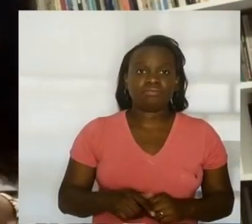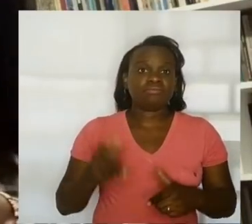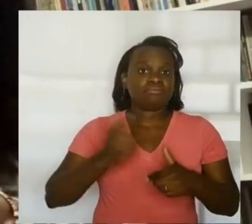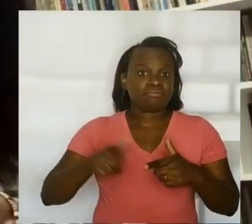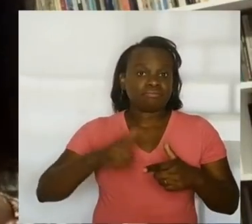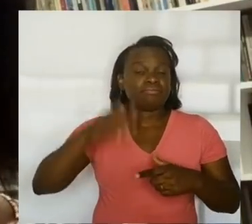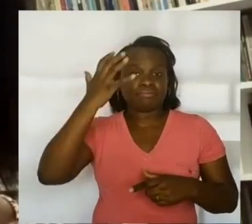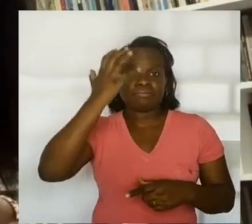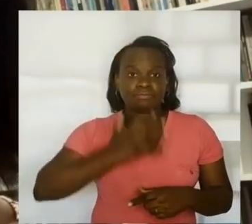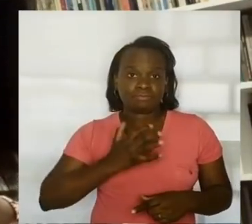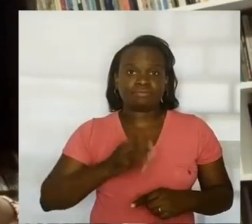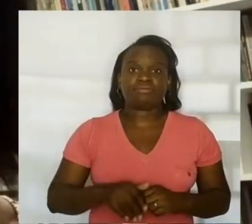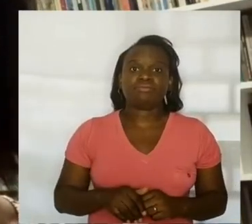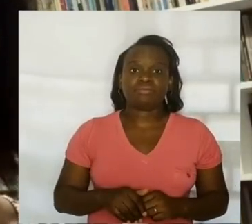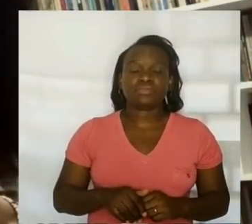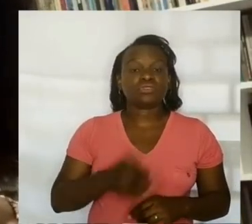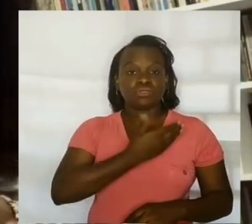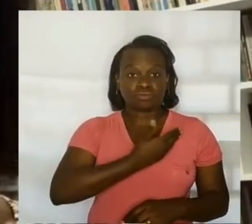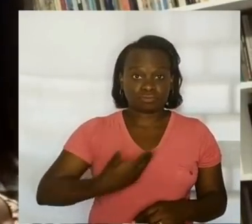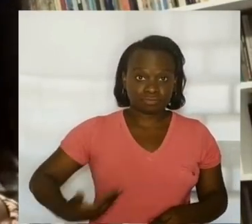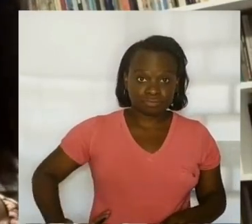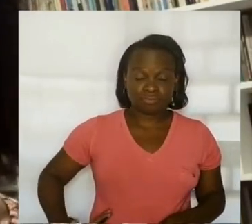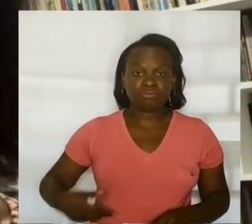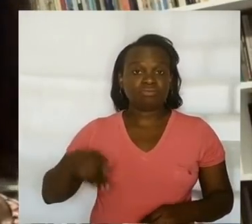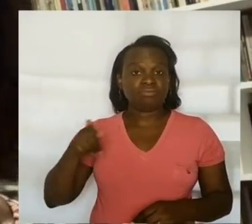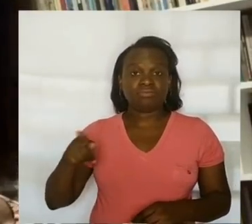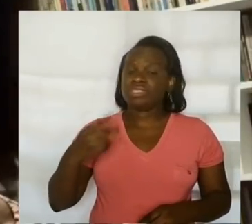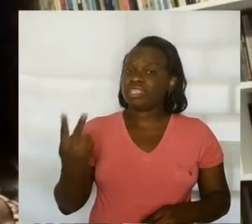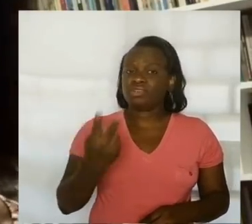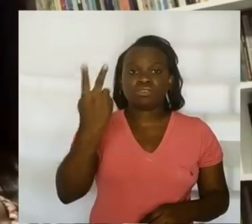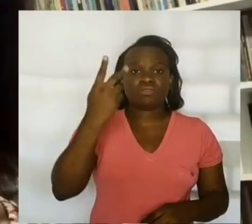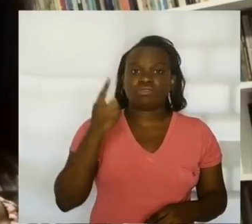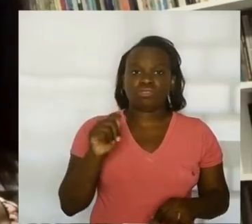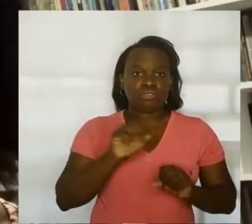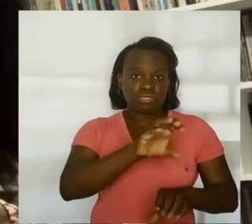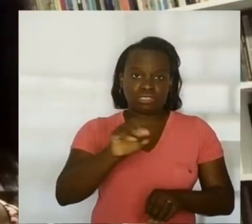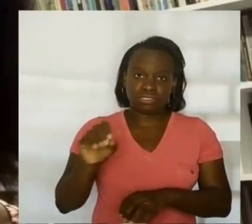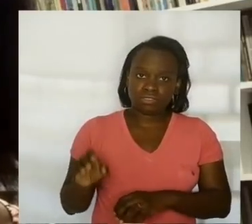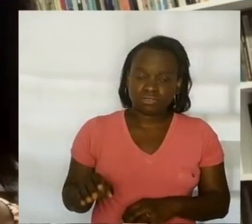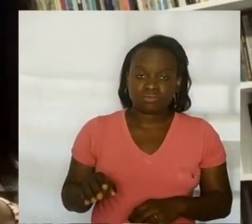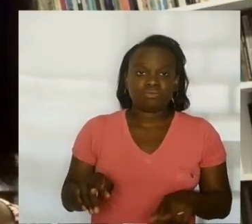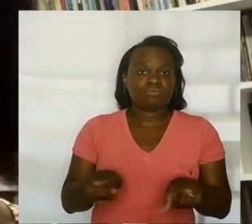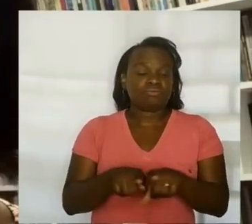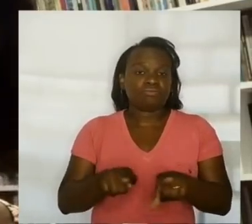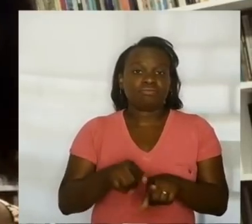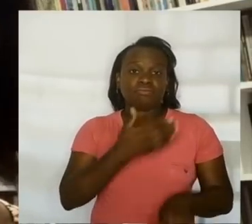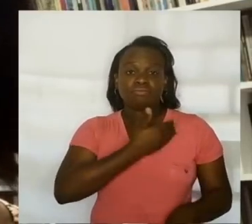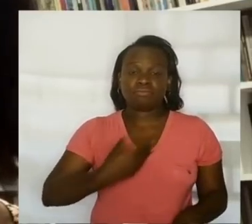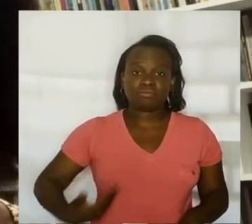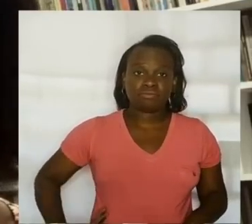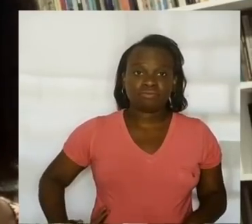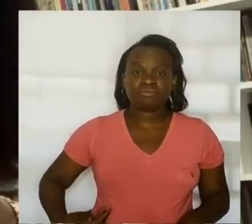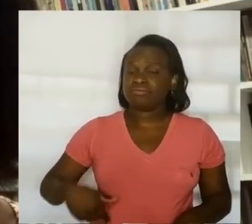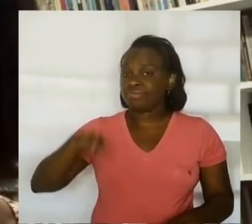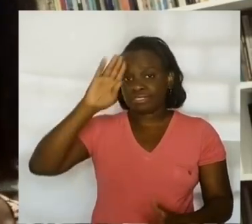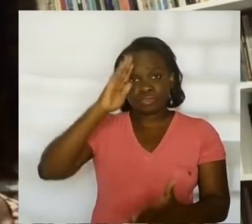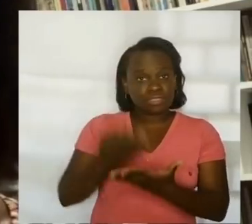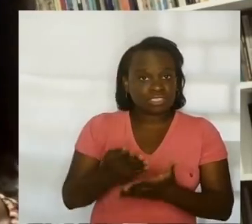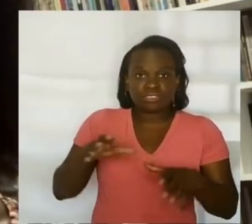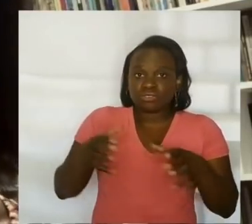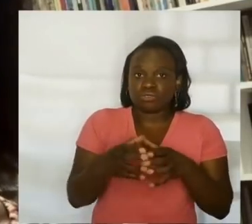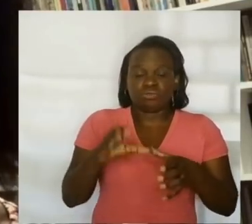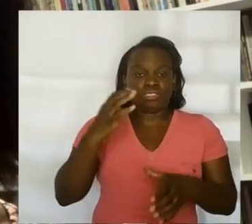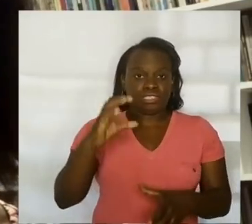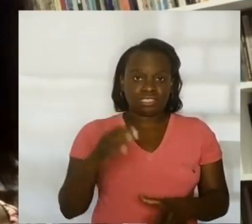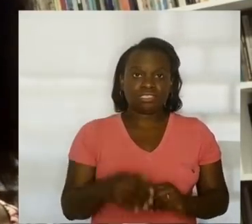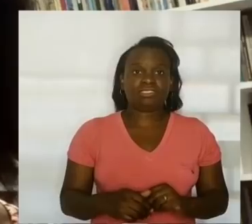crises das mais severas, com um governo que não valoriza a educação, com um governo que não acredita